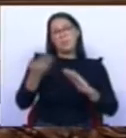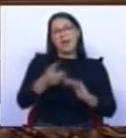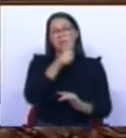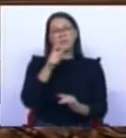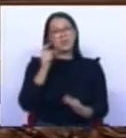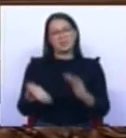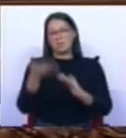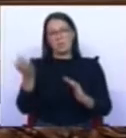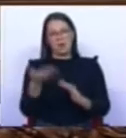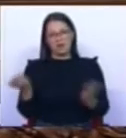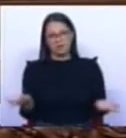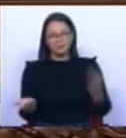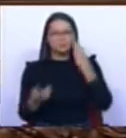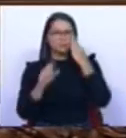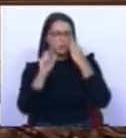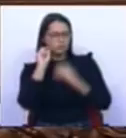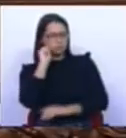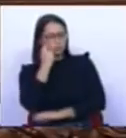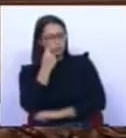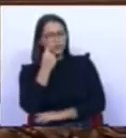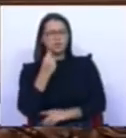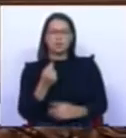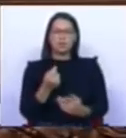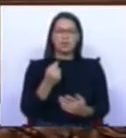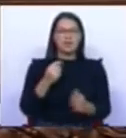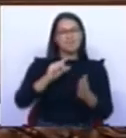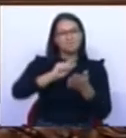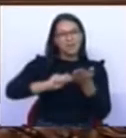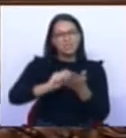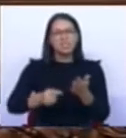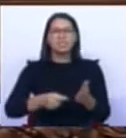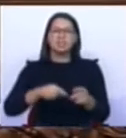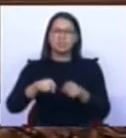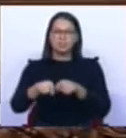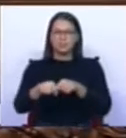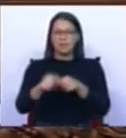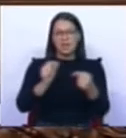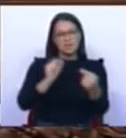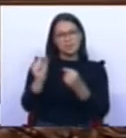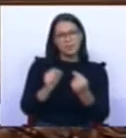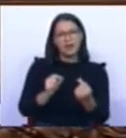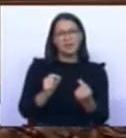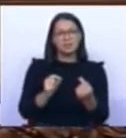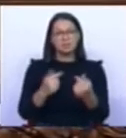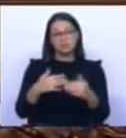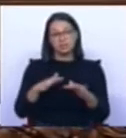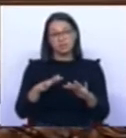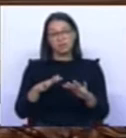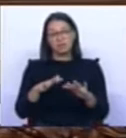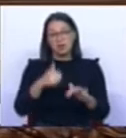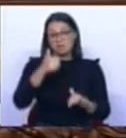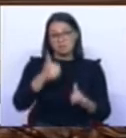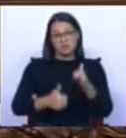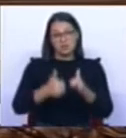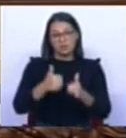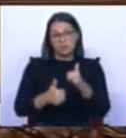promessas. Desconfiança porque se levantam vozes procurando impor agendas para debate que não apenas não concorrerão para resolver